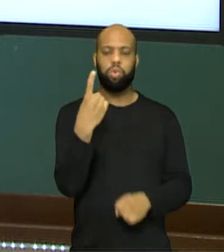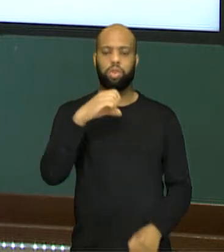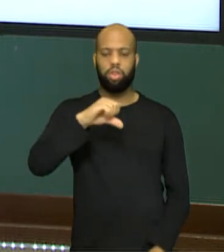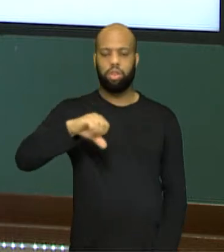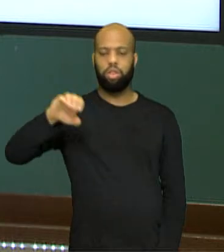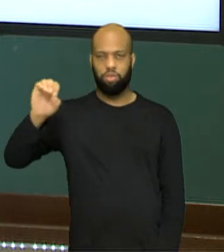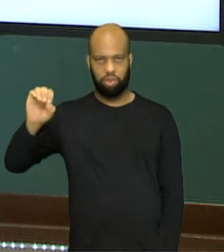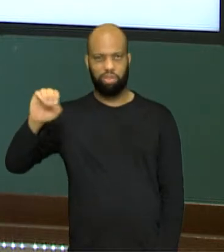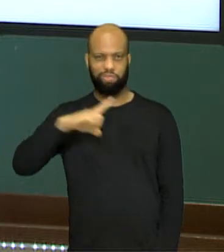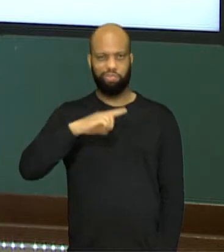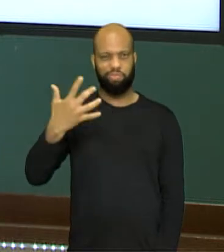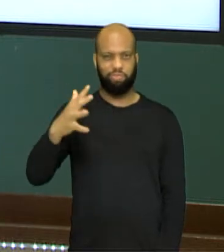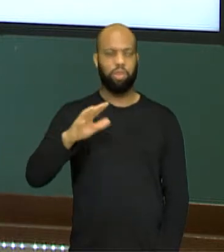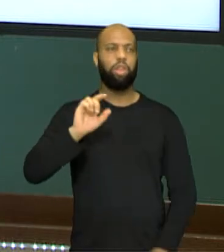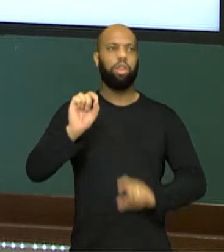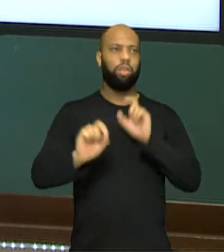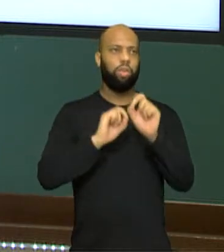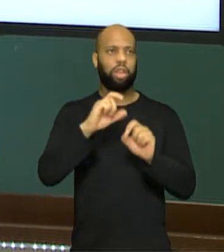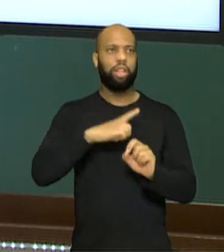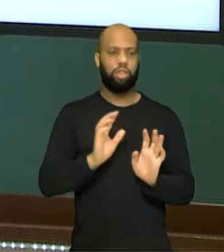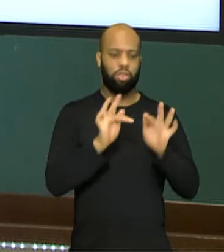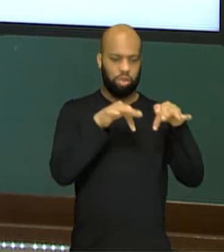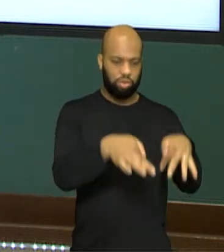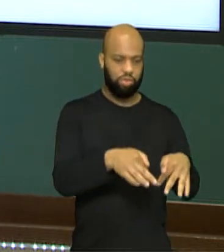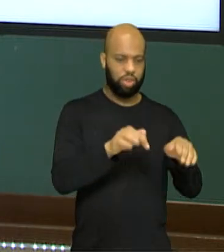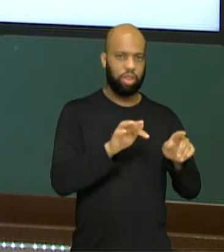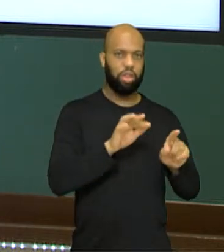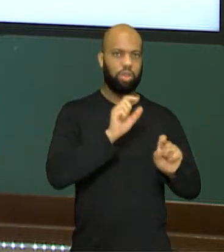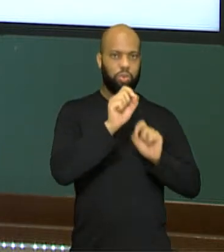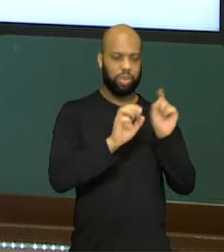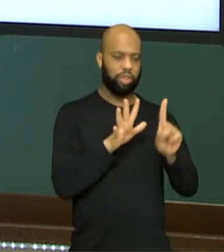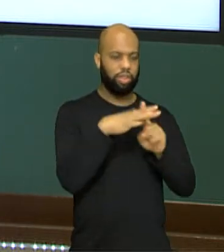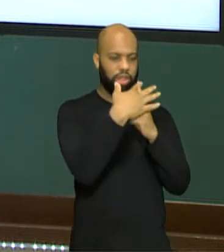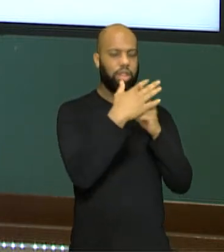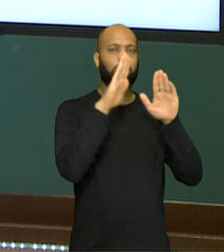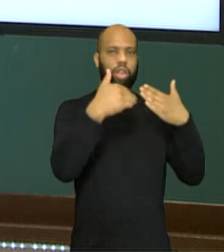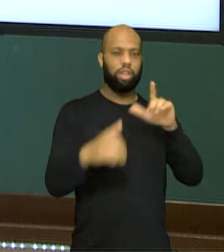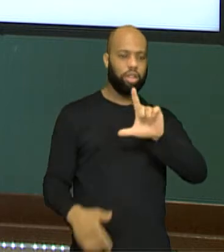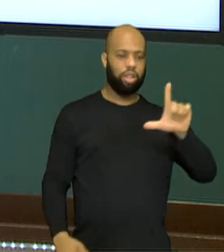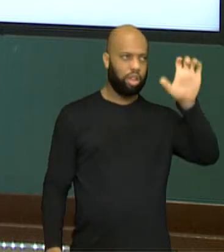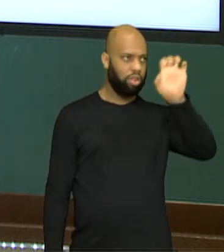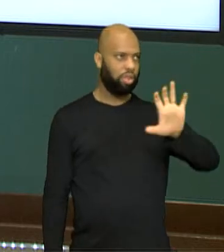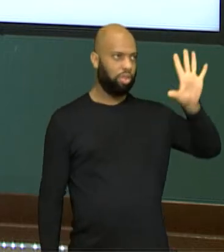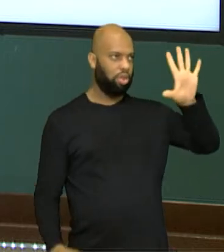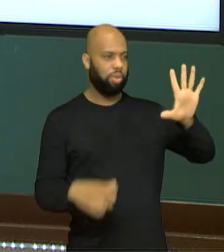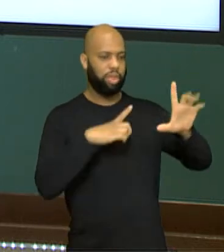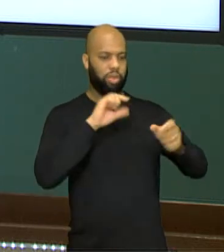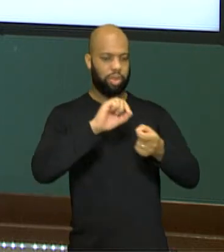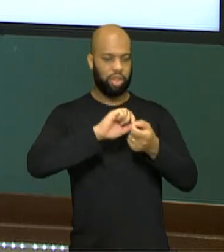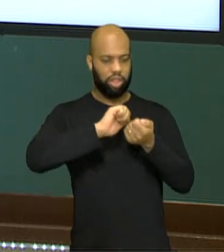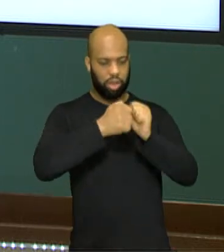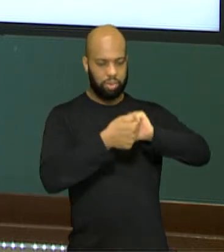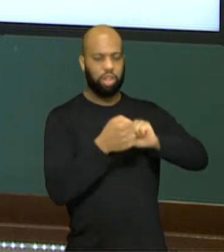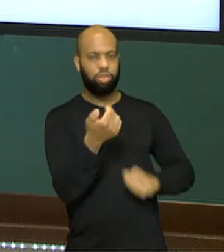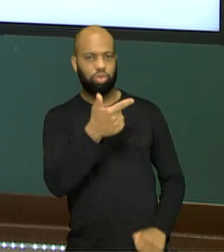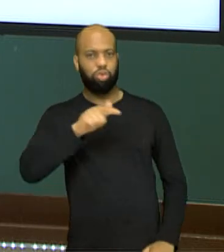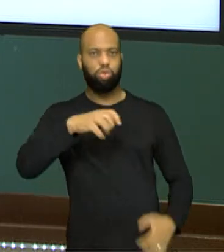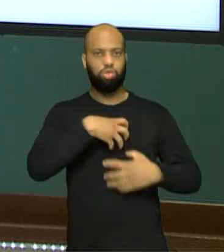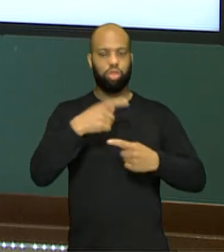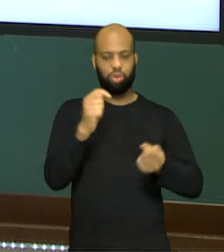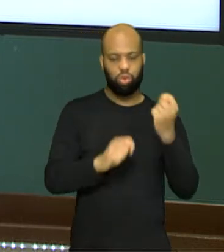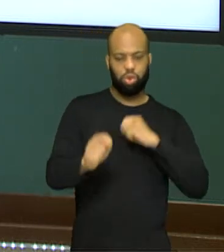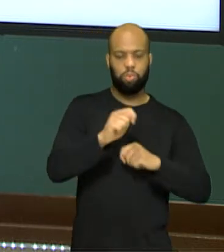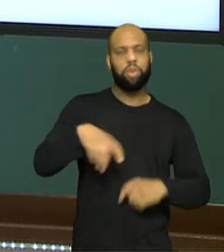anos 1990. Com o fim do socialismo, o leste europeu precisa se readequar a uma nova economia